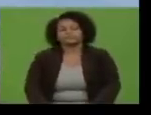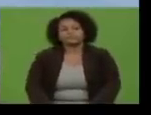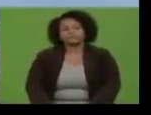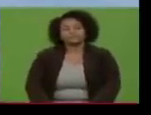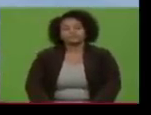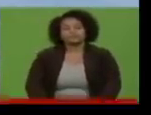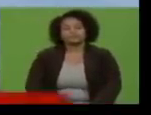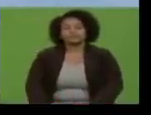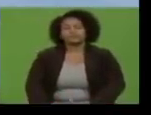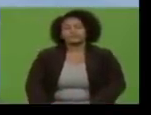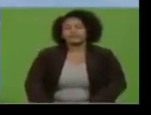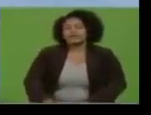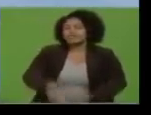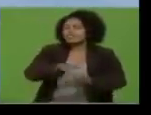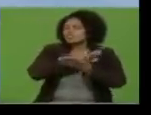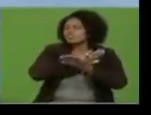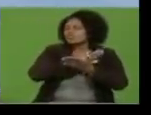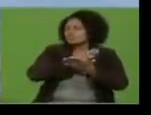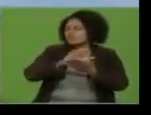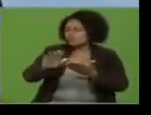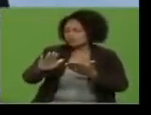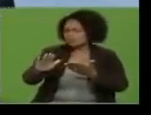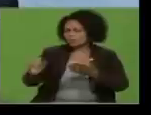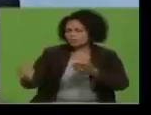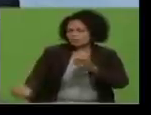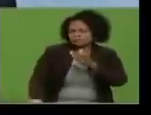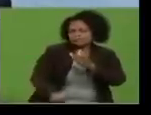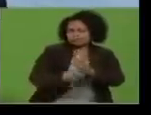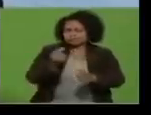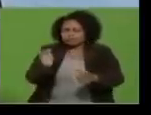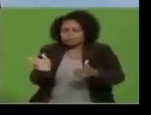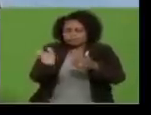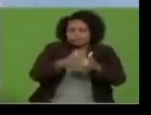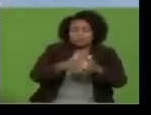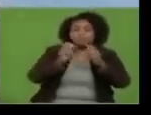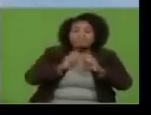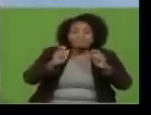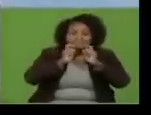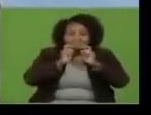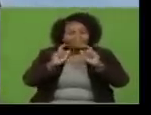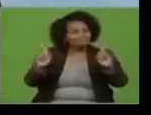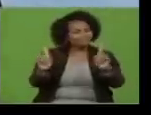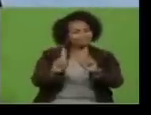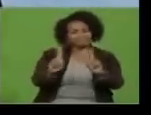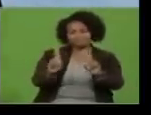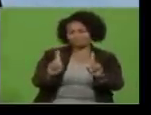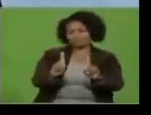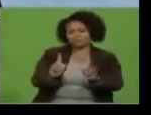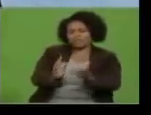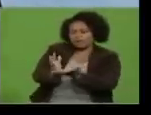Não tivemos nunca de fechar completamente nem o nosso país, nem a nossa